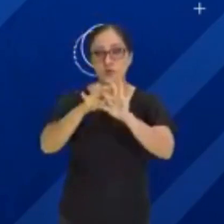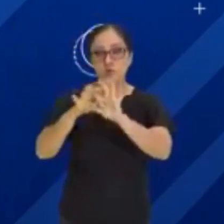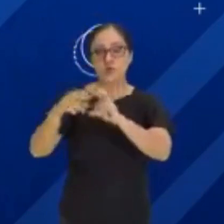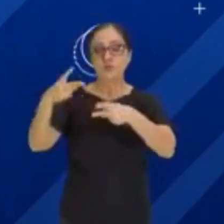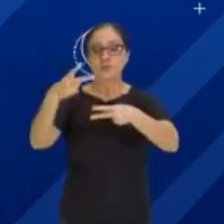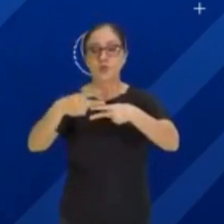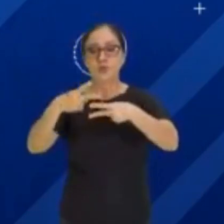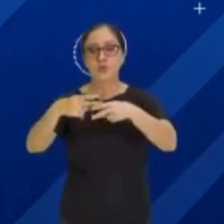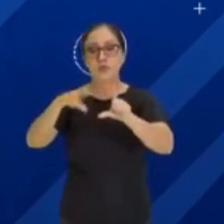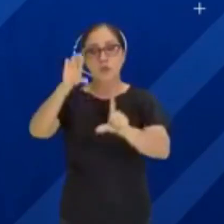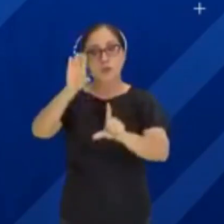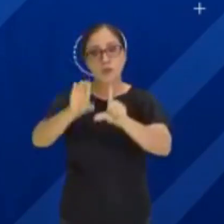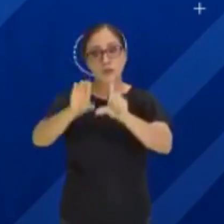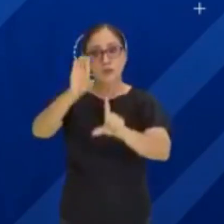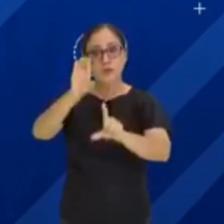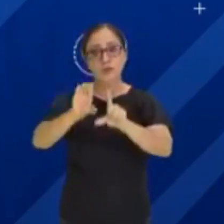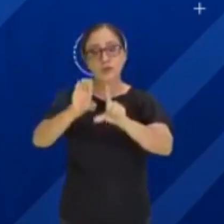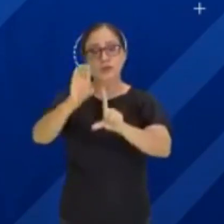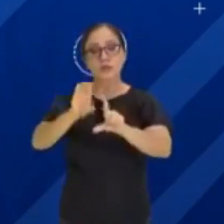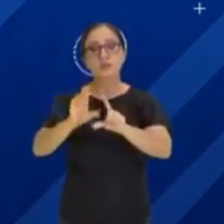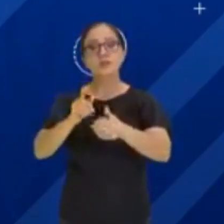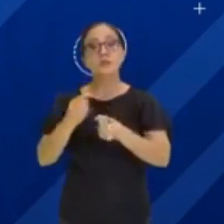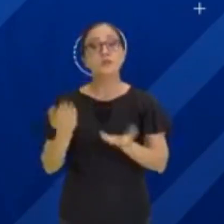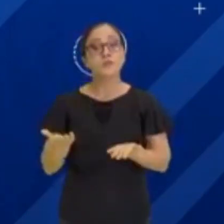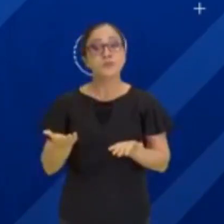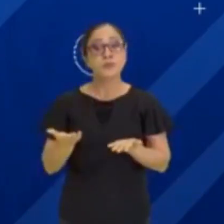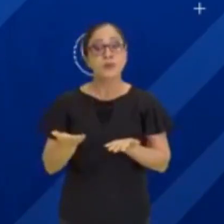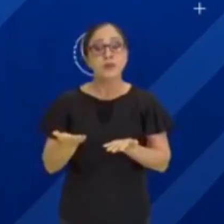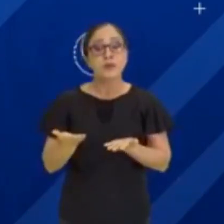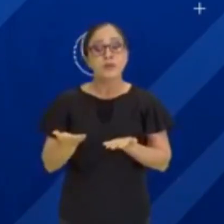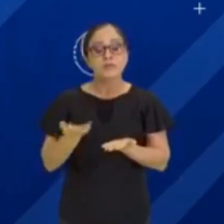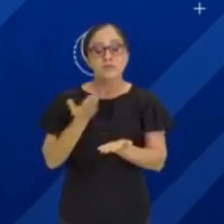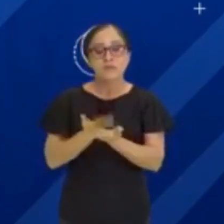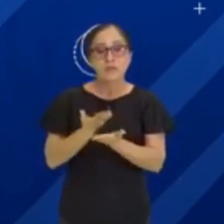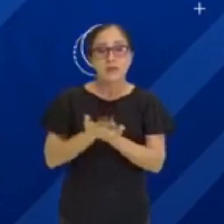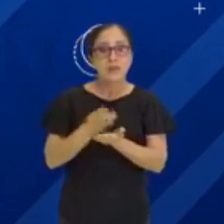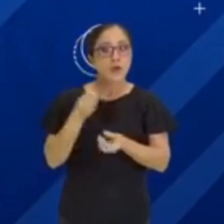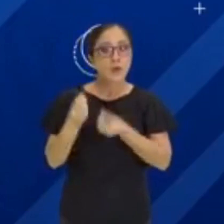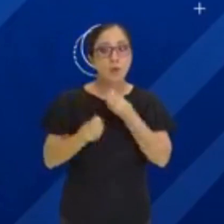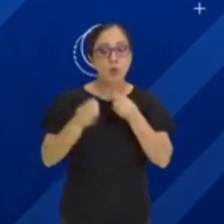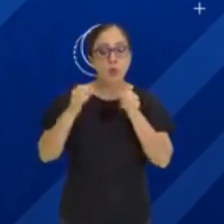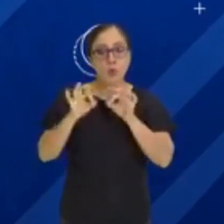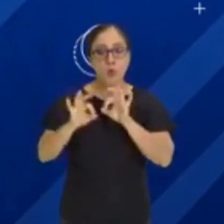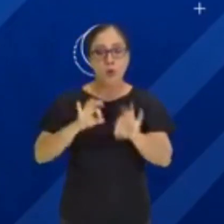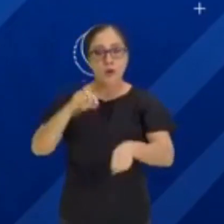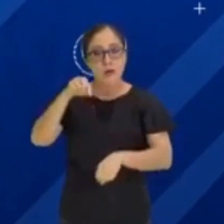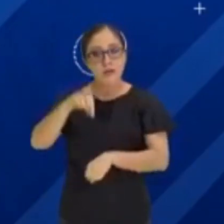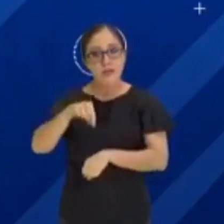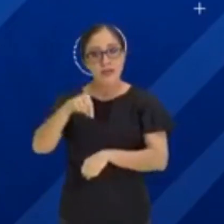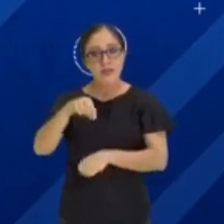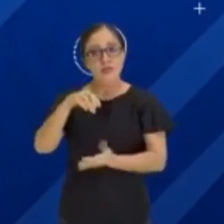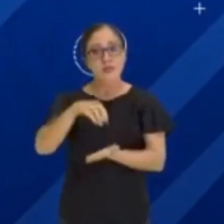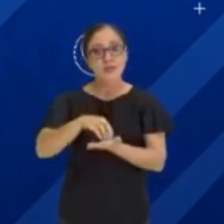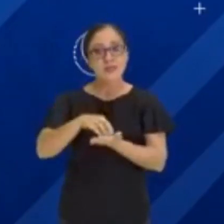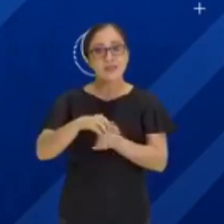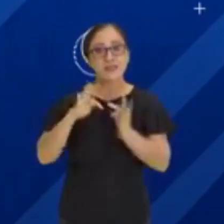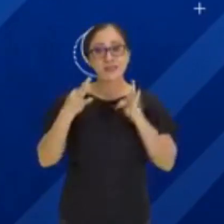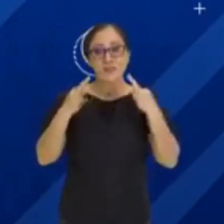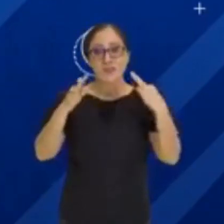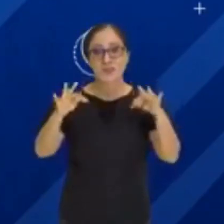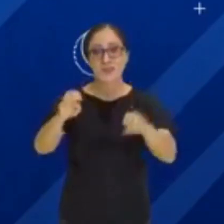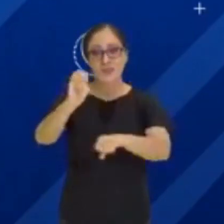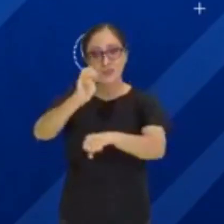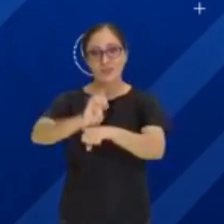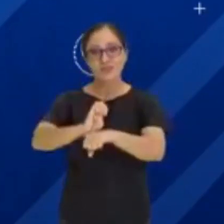Educação, em parceria com a Rede Cultura de Comunicação. Essas aulas são produzidas pelo Centro de Mídia do Estado, Sistema